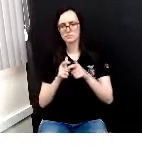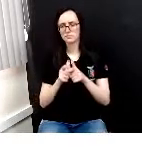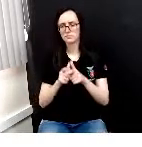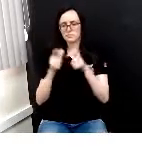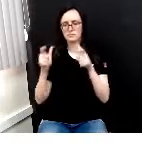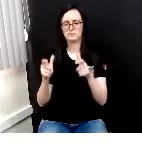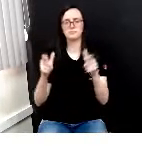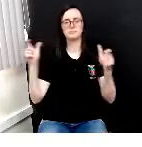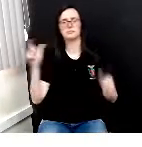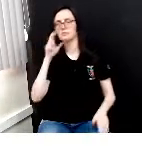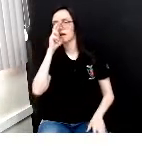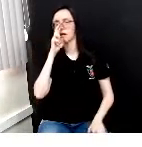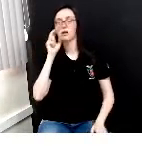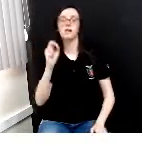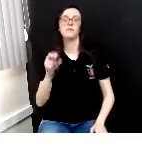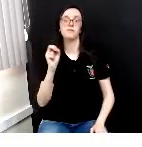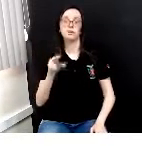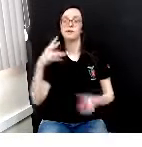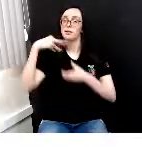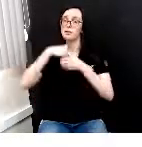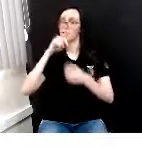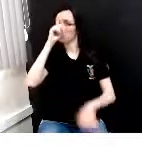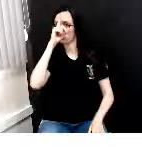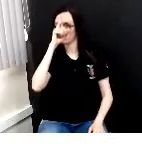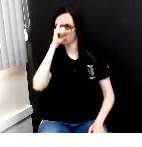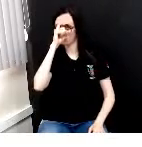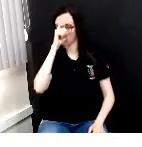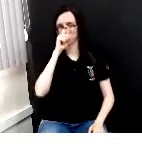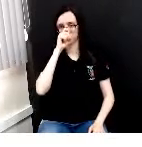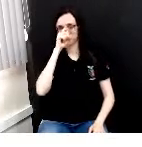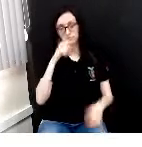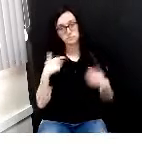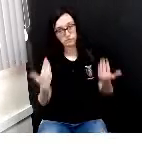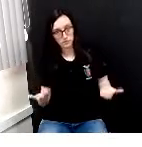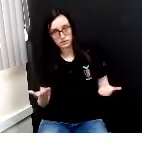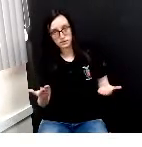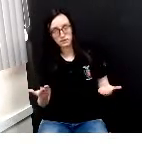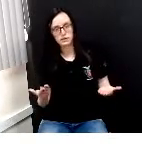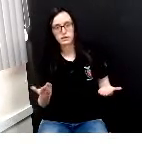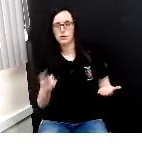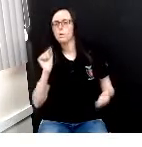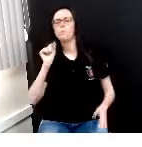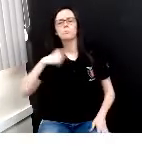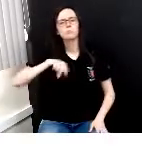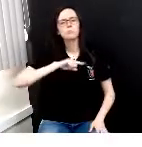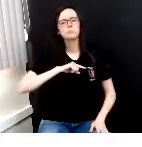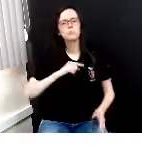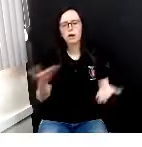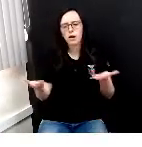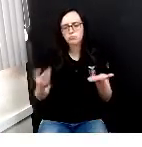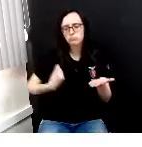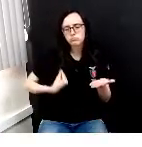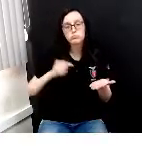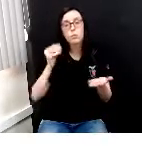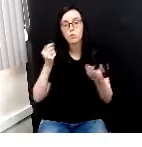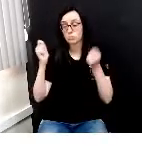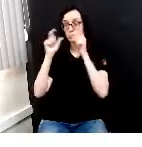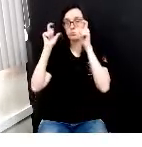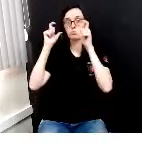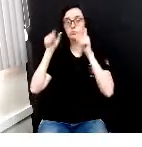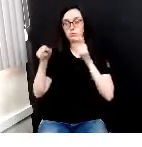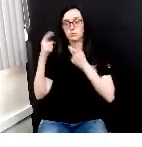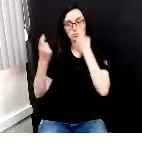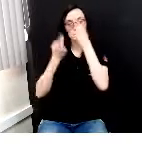muito o risco de infecção hospitalar. Então, o que nós fazemos para estar alerta contra